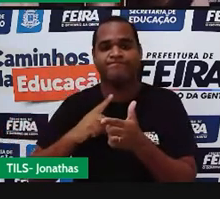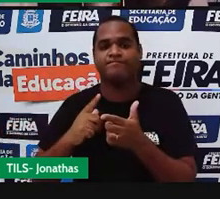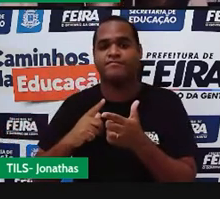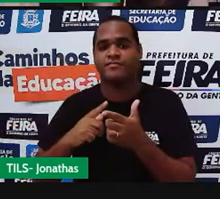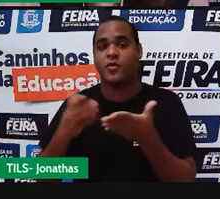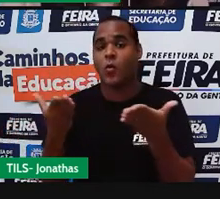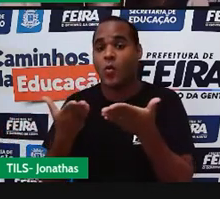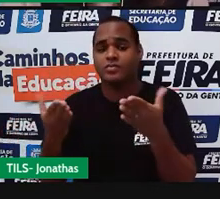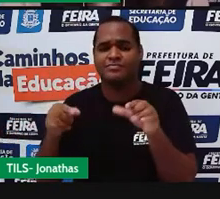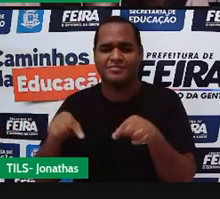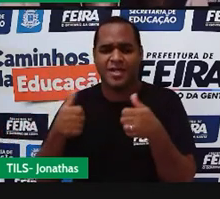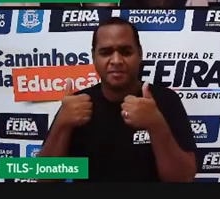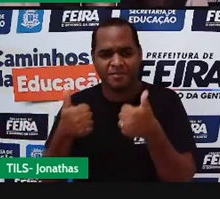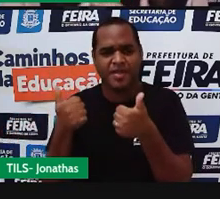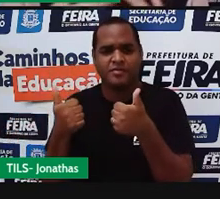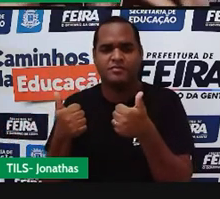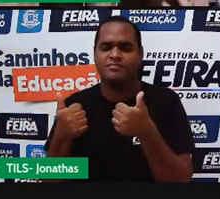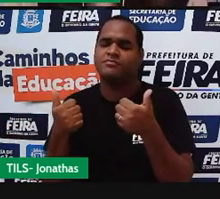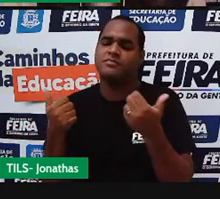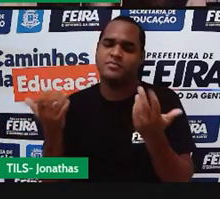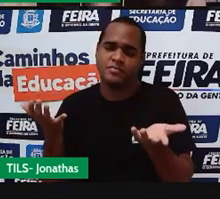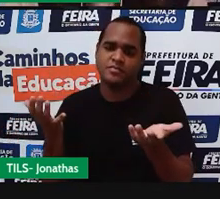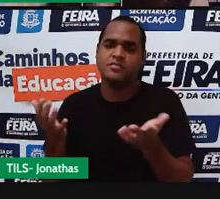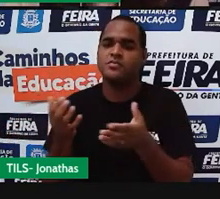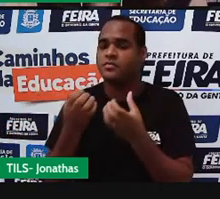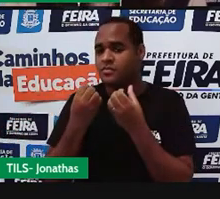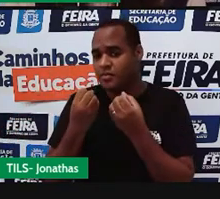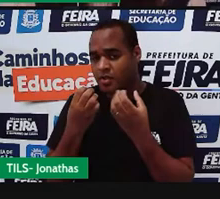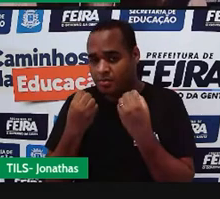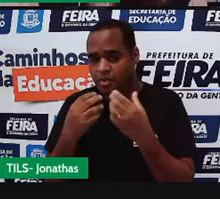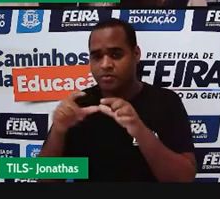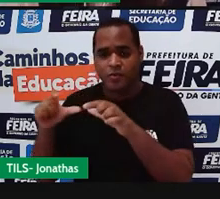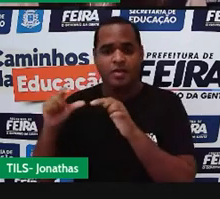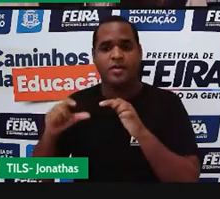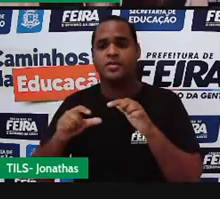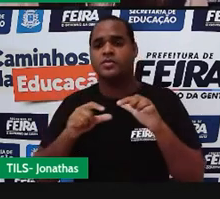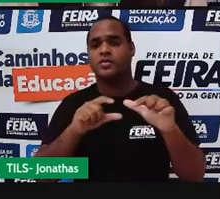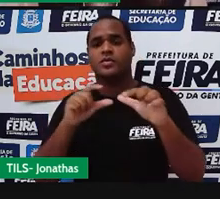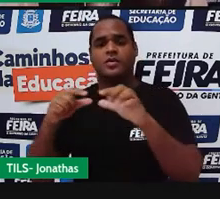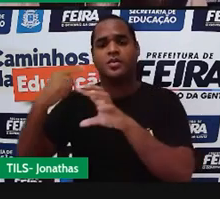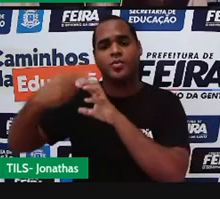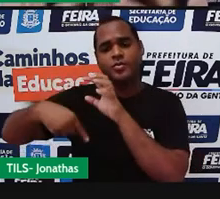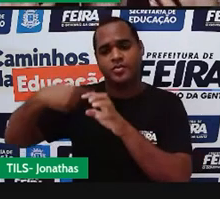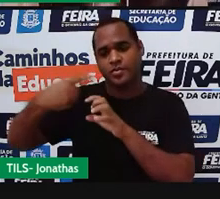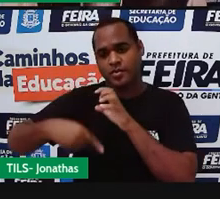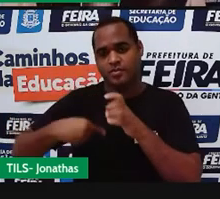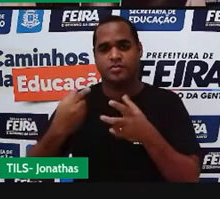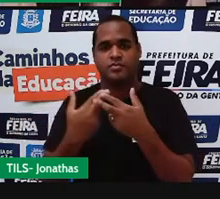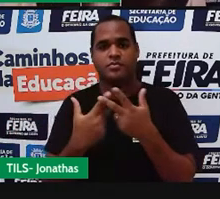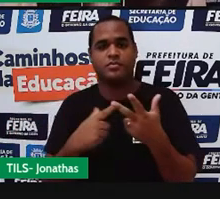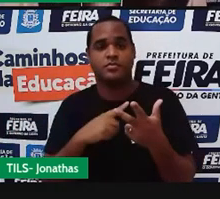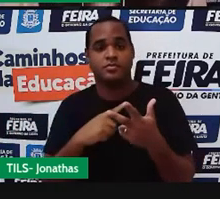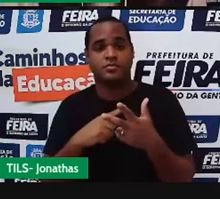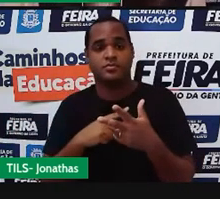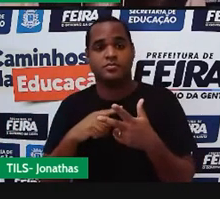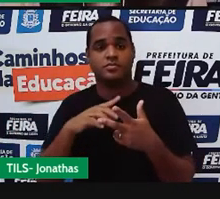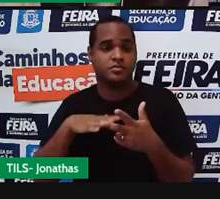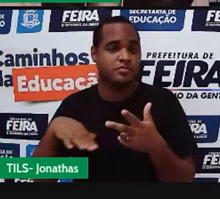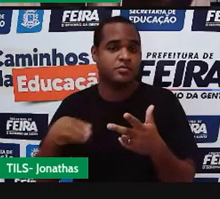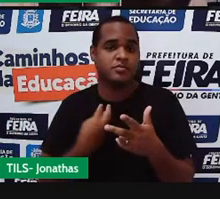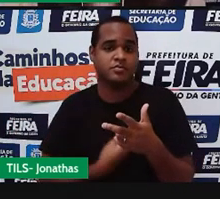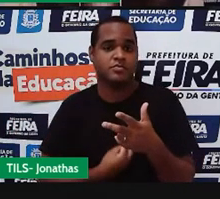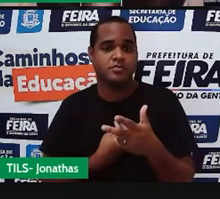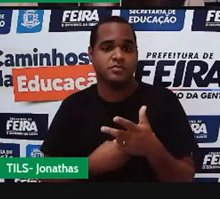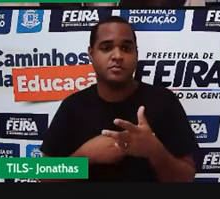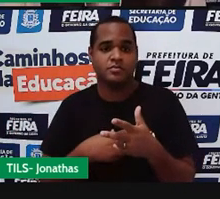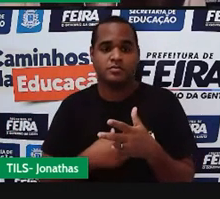transporte público ainda não é de qualidade em todos os lugares do mundo então se a gente vai se transportes públicos de qualidade